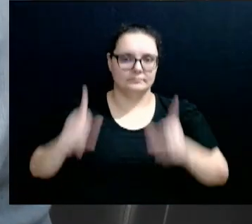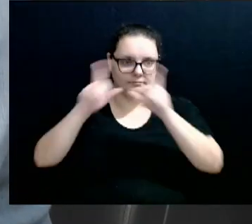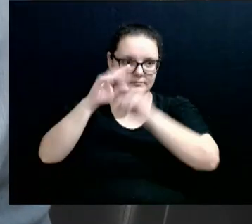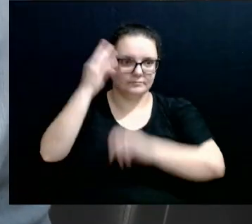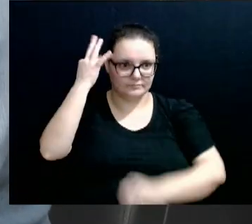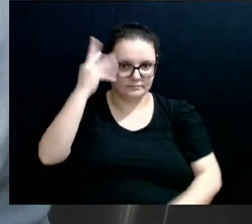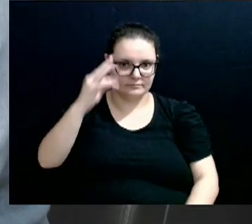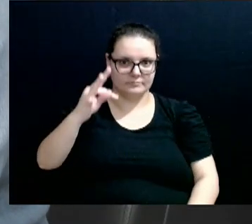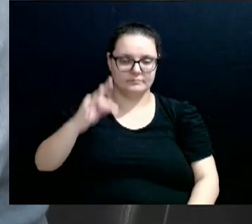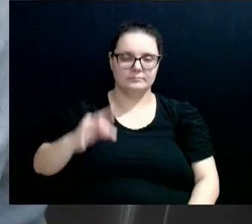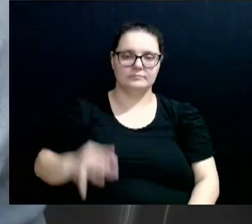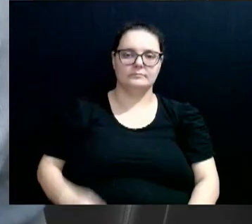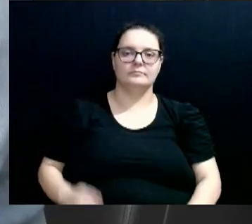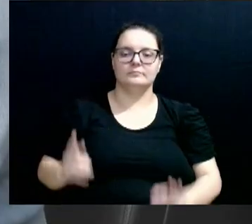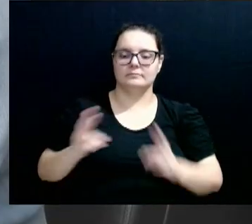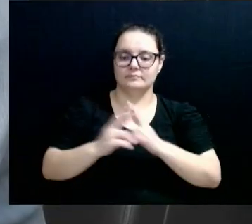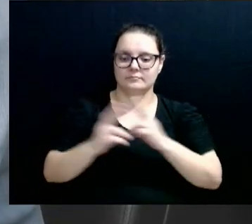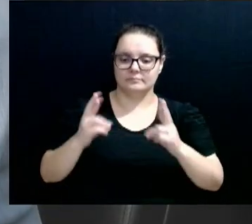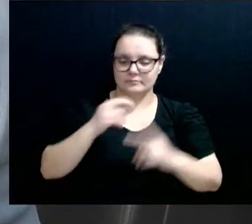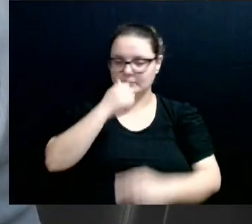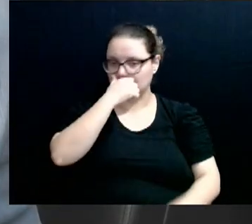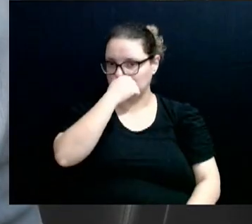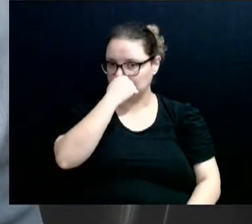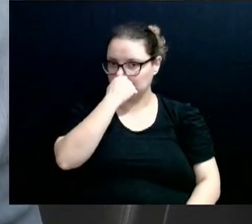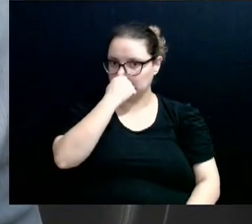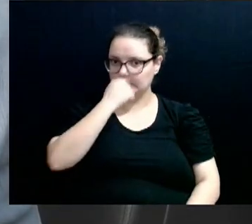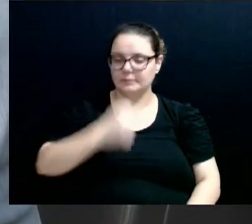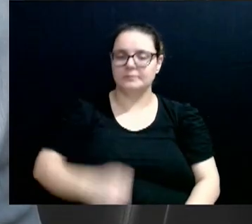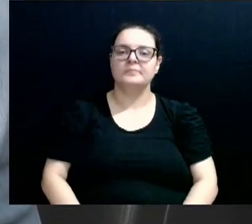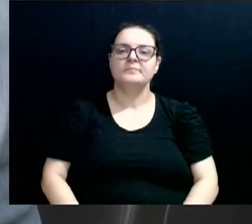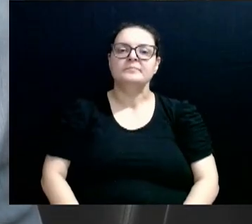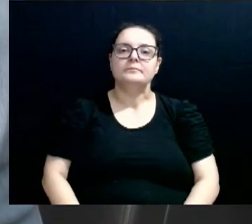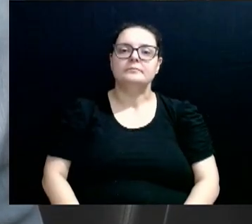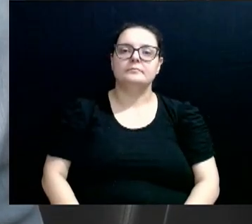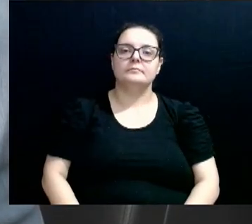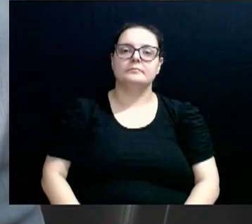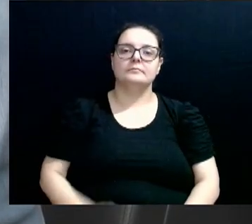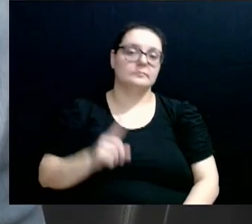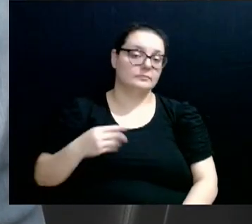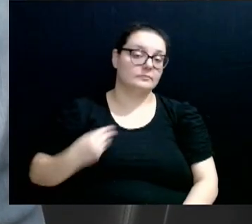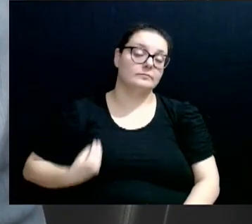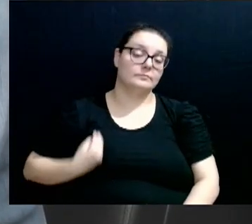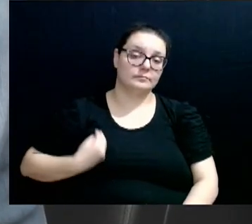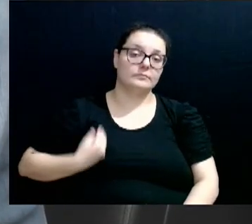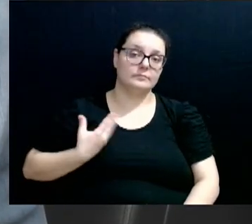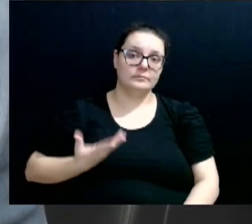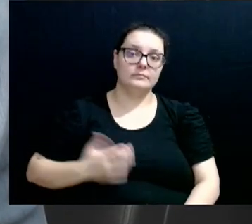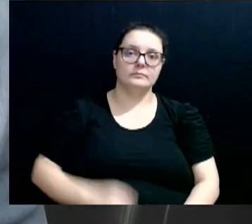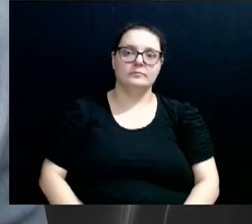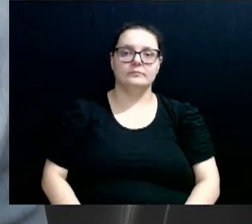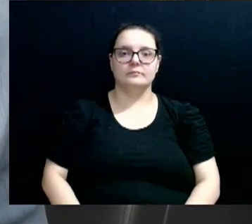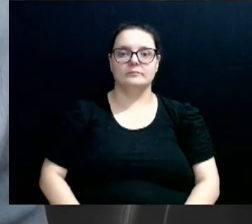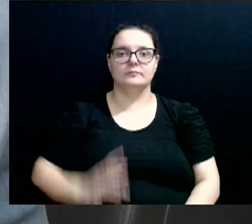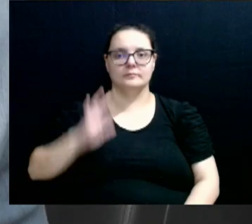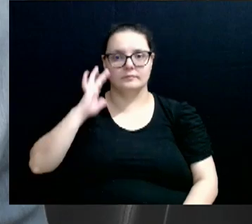que você não vive, né? Então, eu acho que eu tinha essa proximidade, me